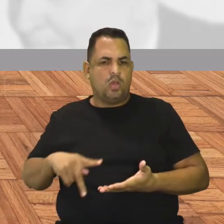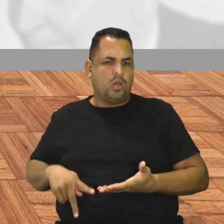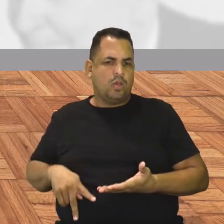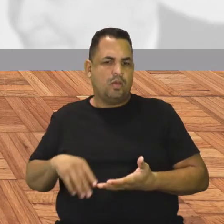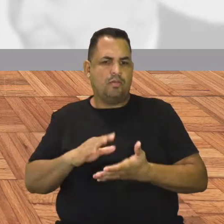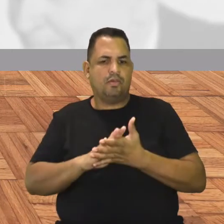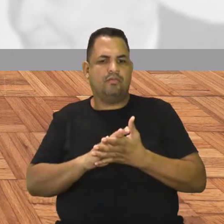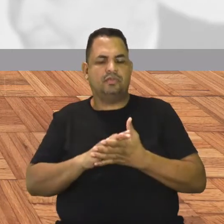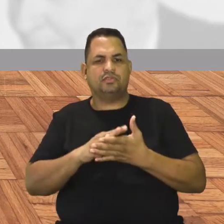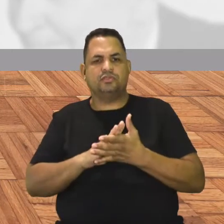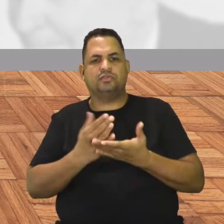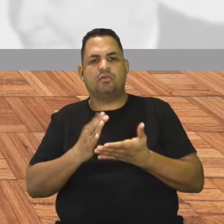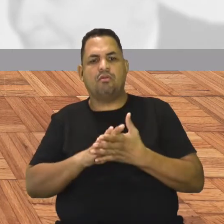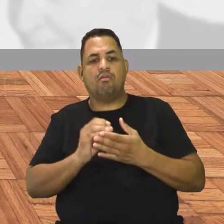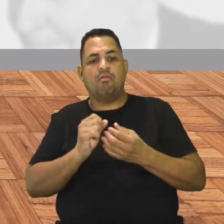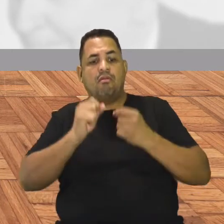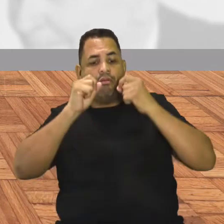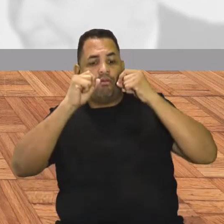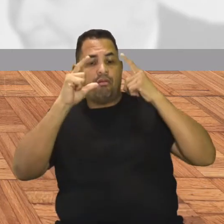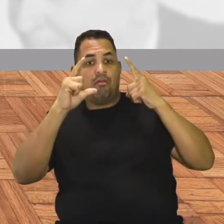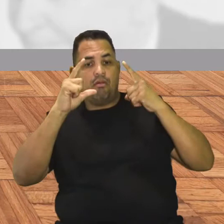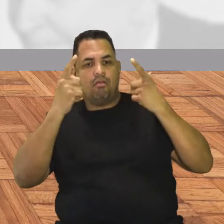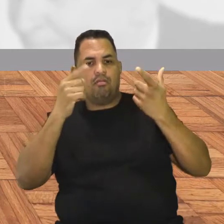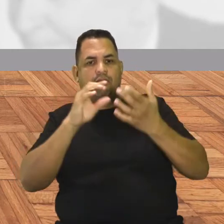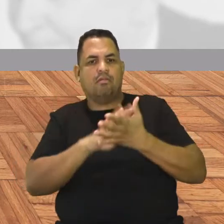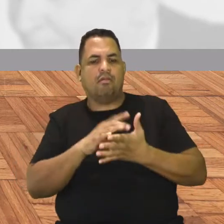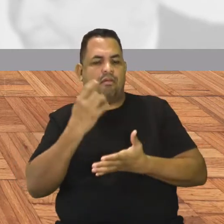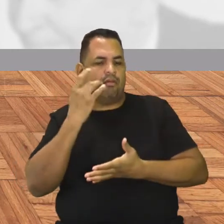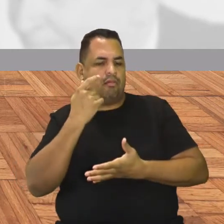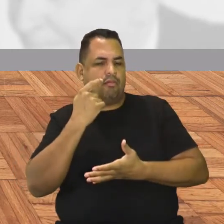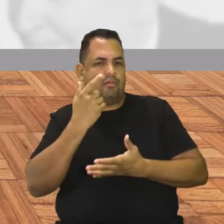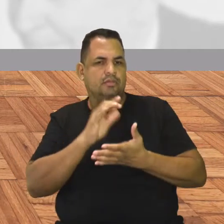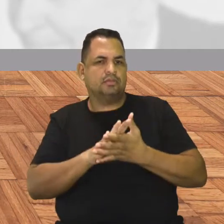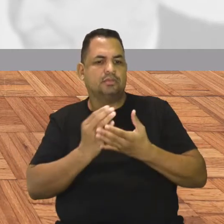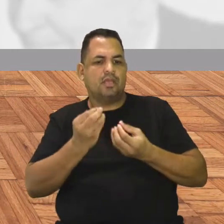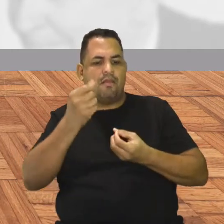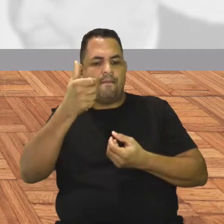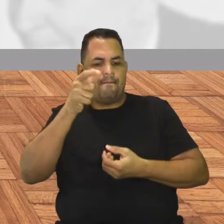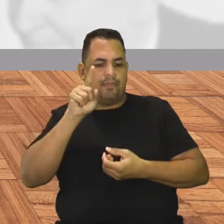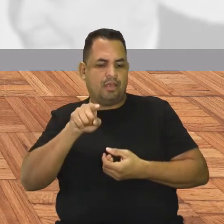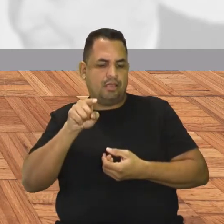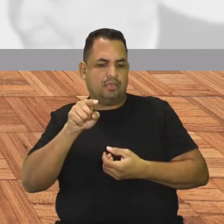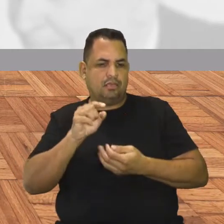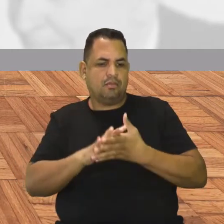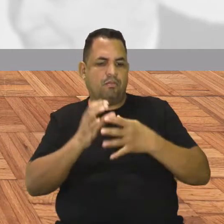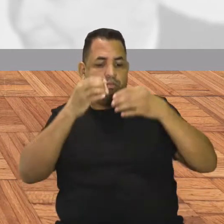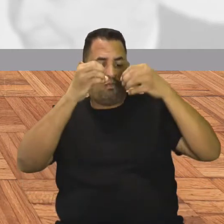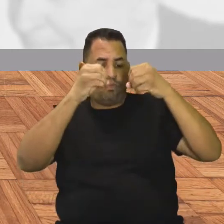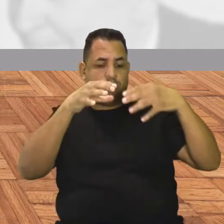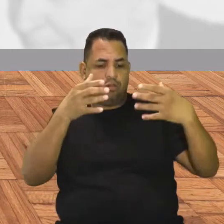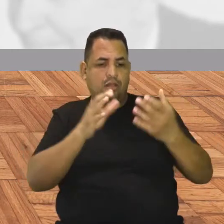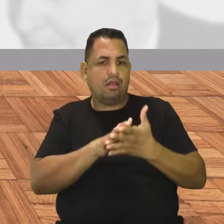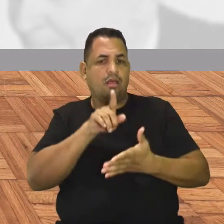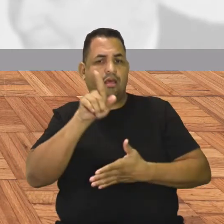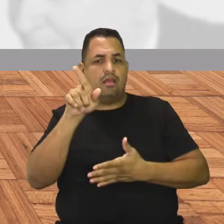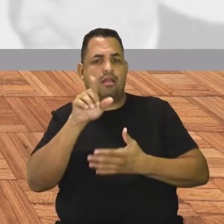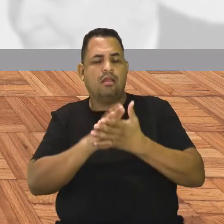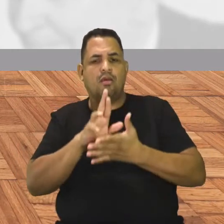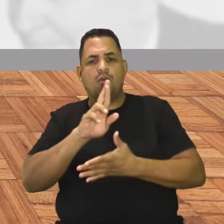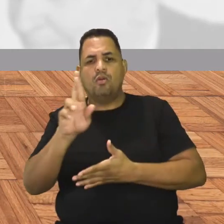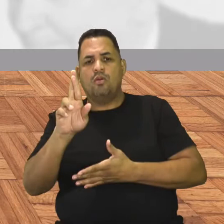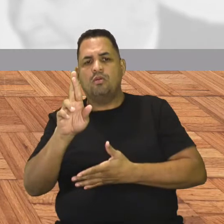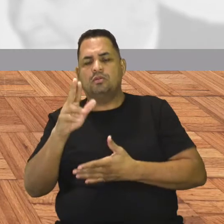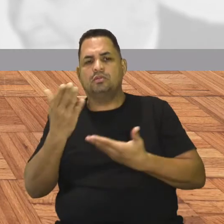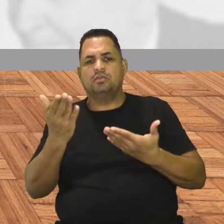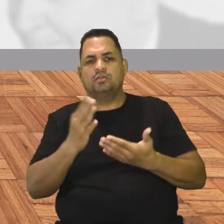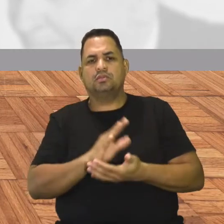dor de dente e resolve apertar aquele botão, jogando a bomba atômica na União Soviética? Na mesma